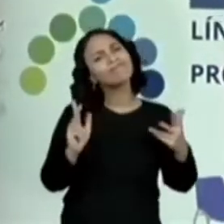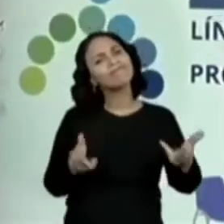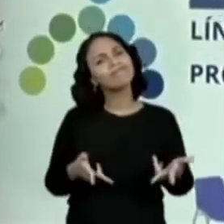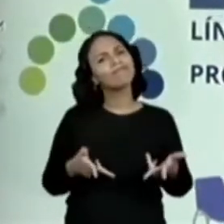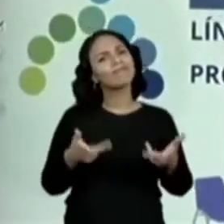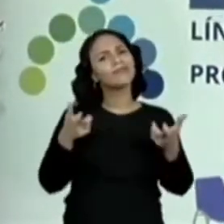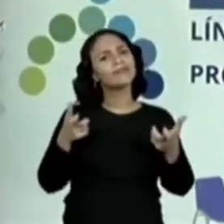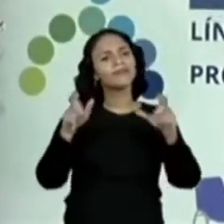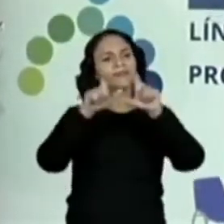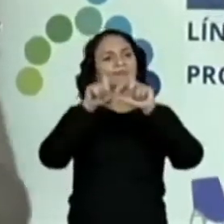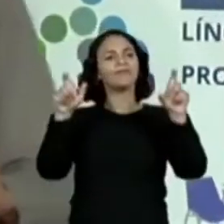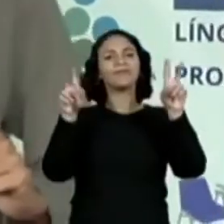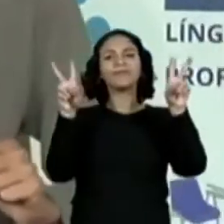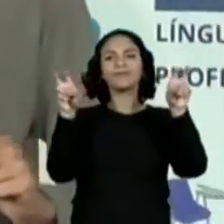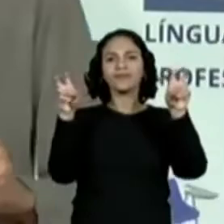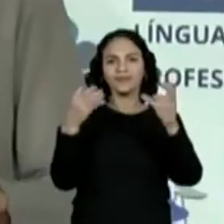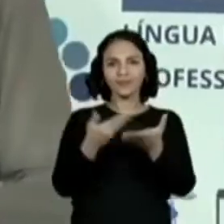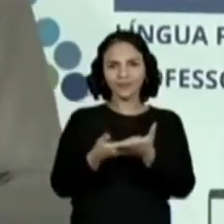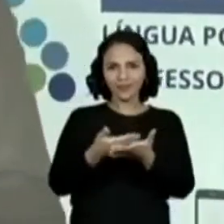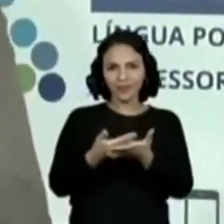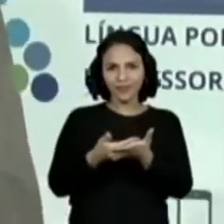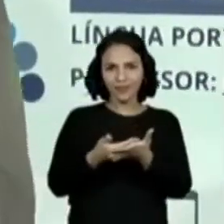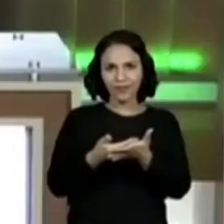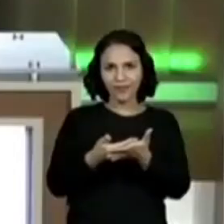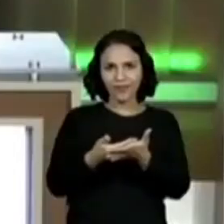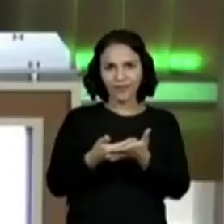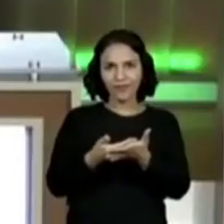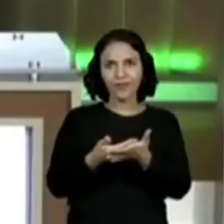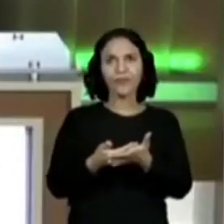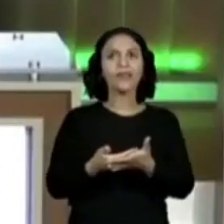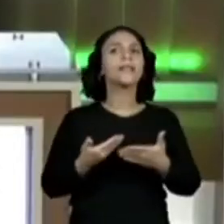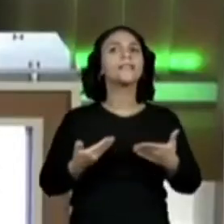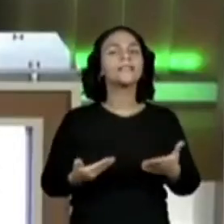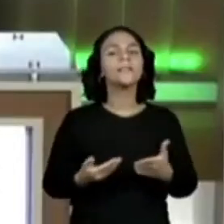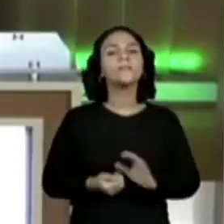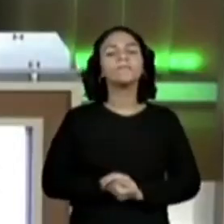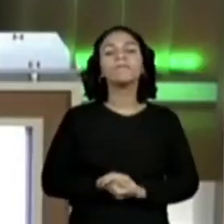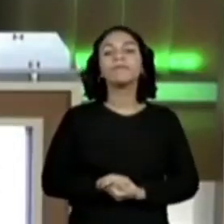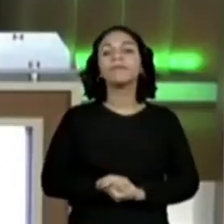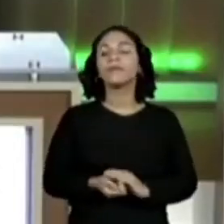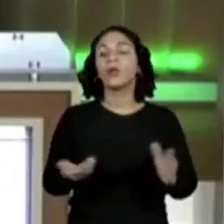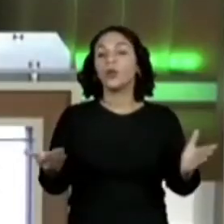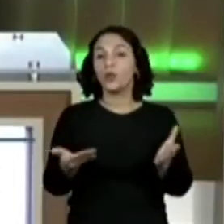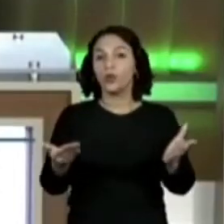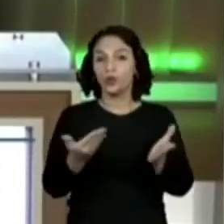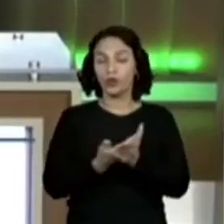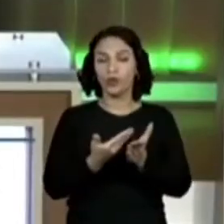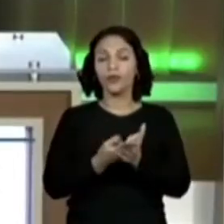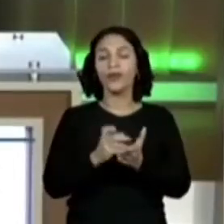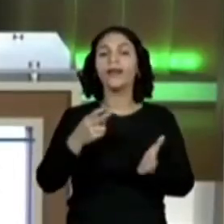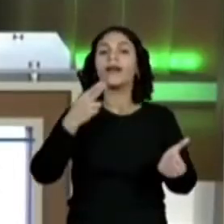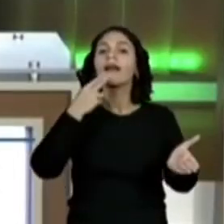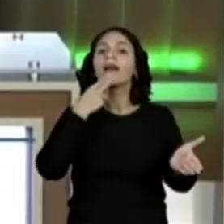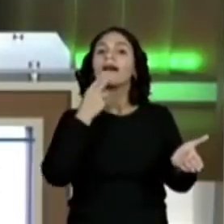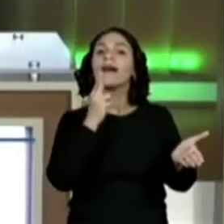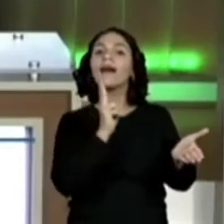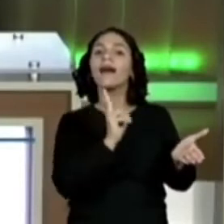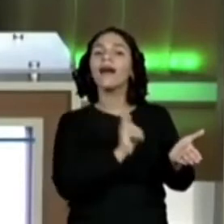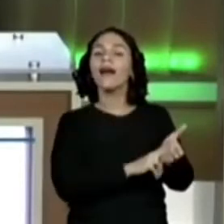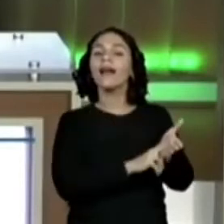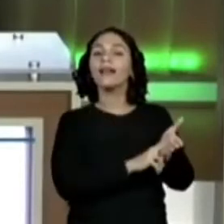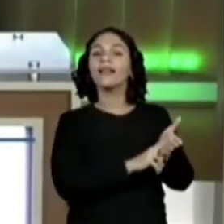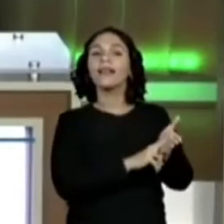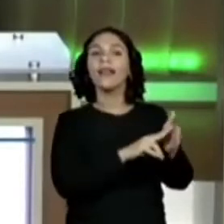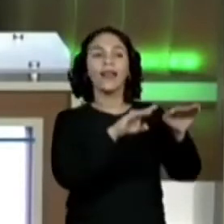o título da aula de hoje? Nossa aula de hoje, Caixa de Correio.